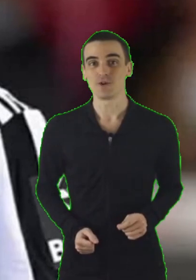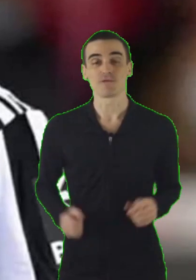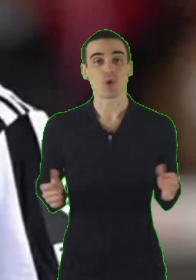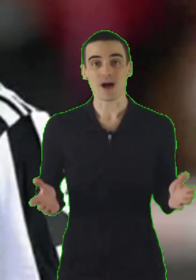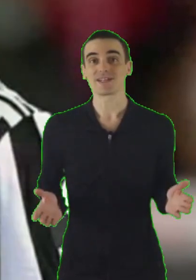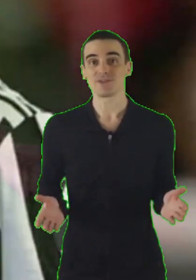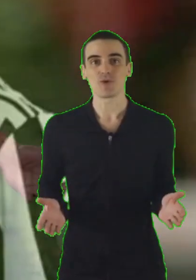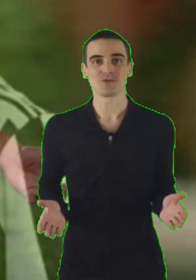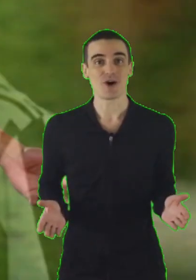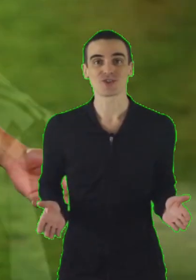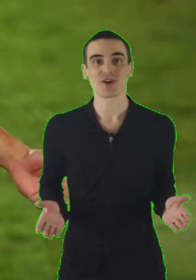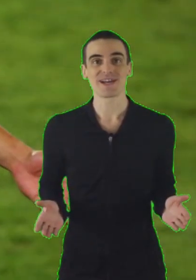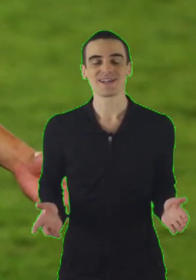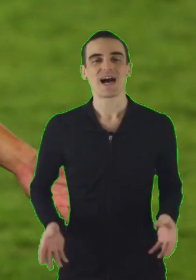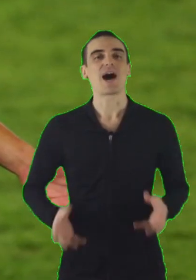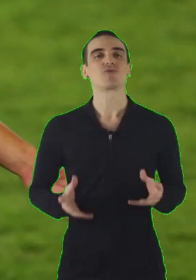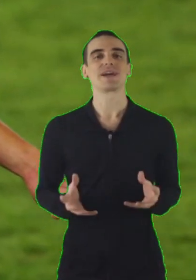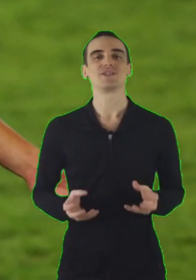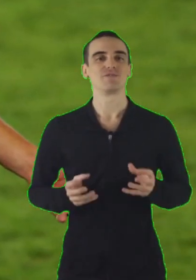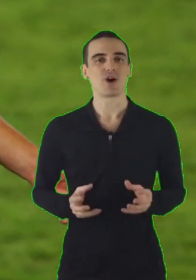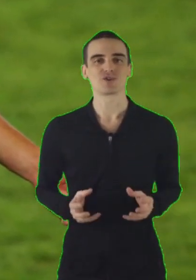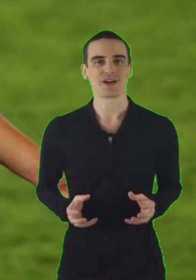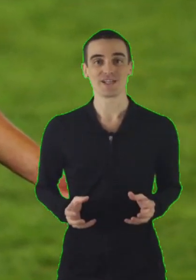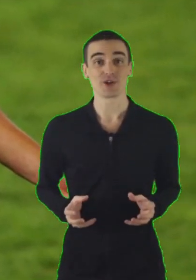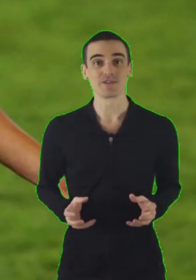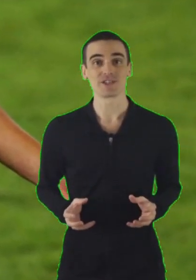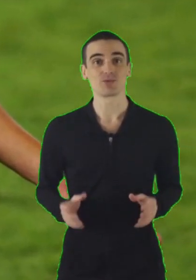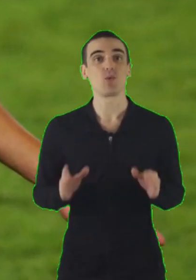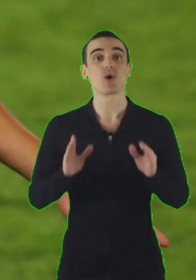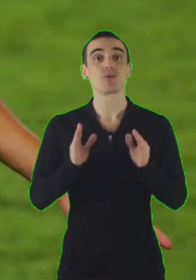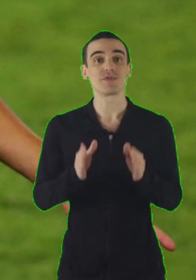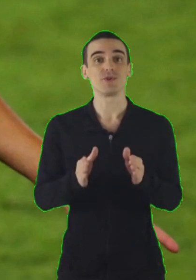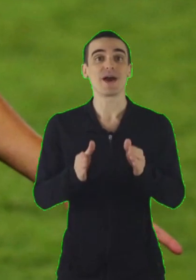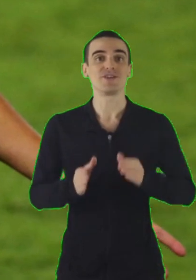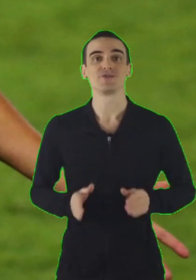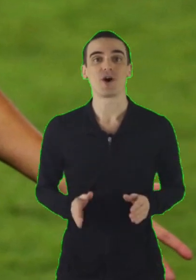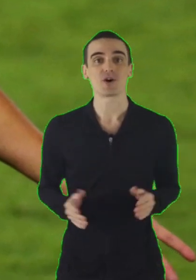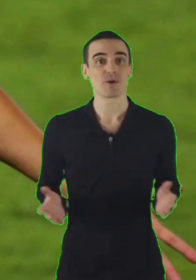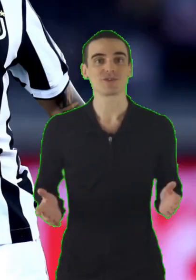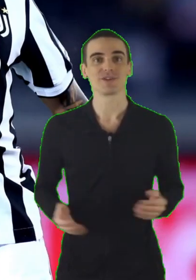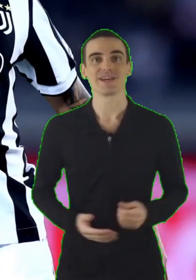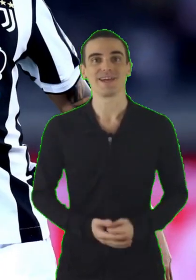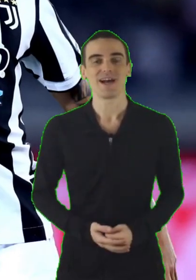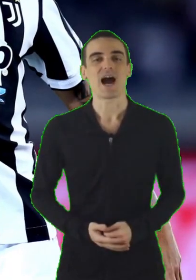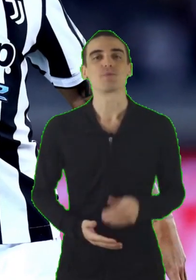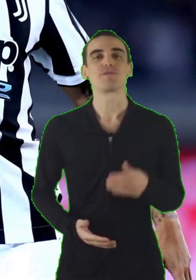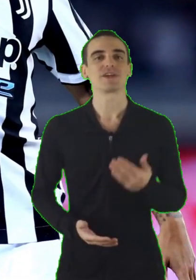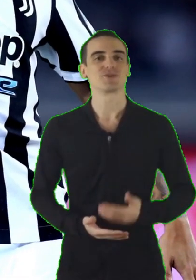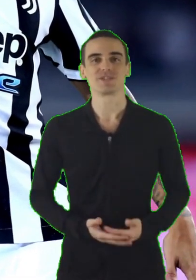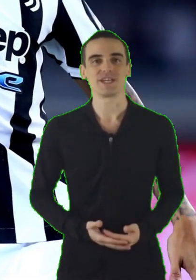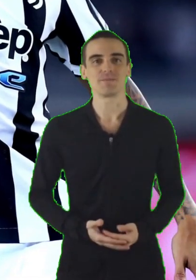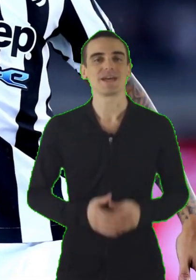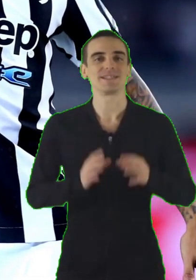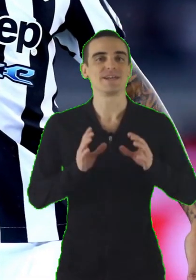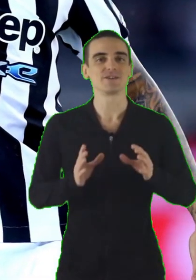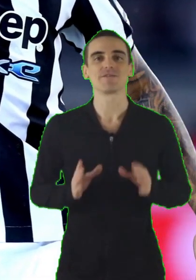sendo oferecido, mas não avançou, já que não é prioridade para o rubro-negro. E aí, torcedor? Na sua opinião, Caio Jorge é